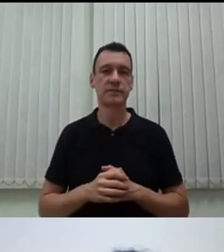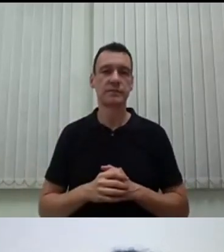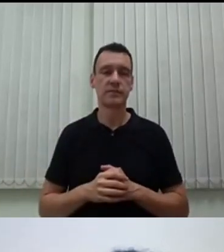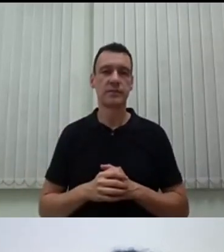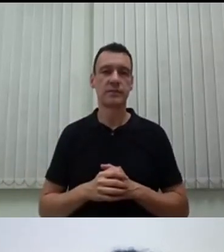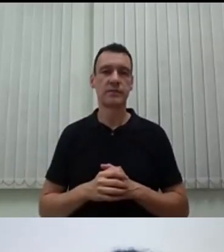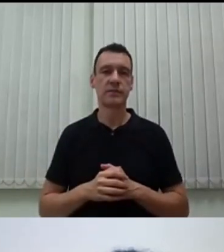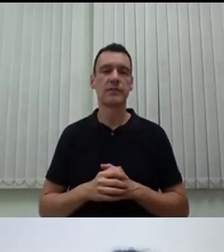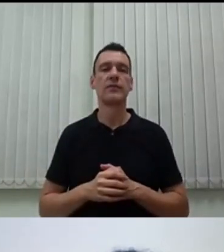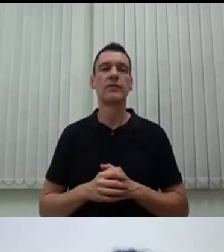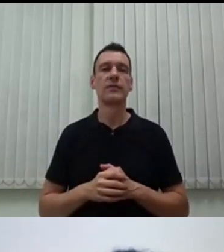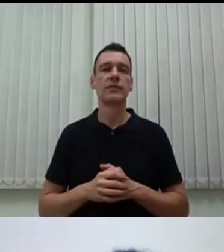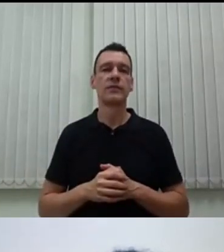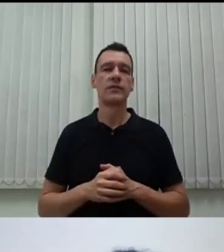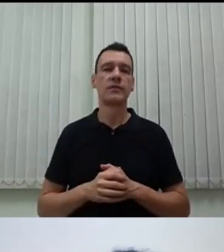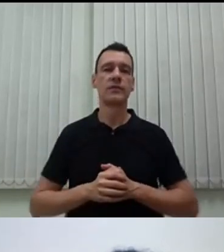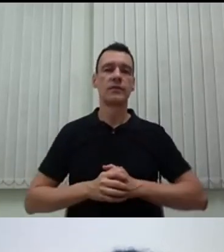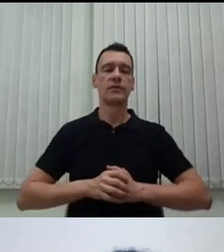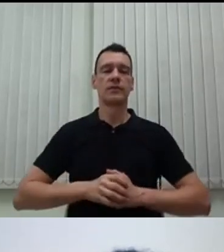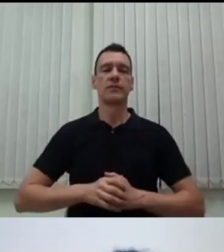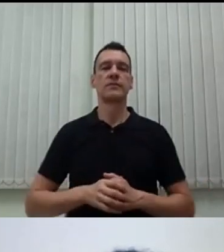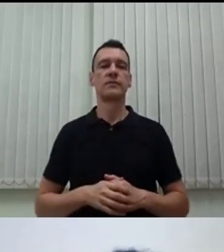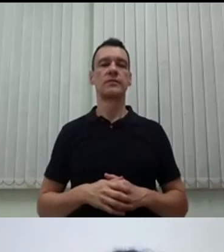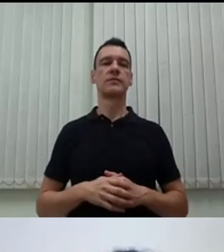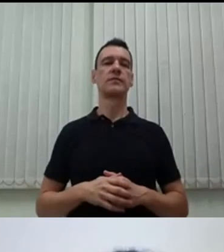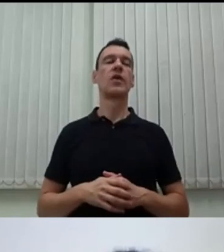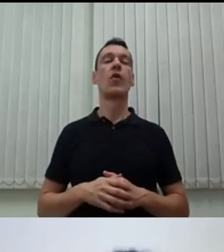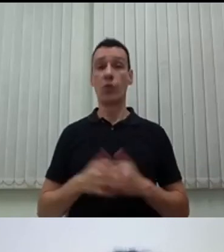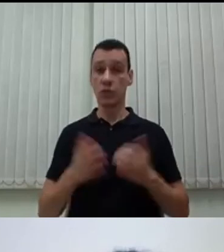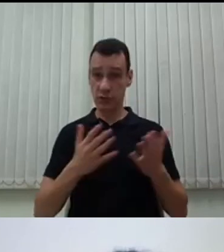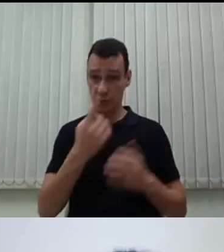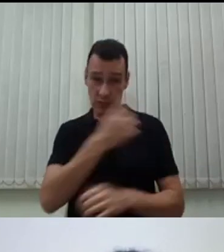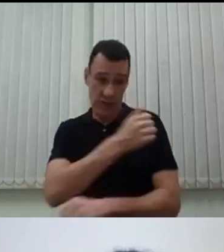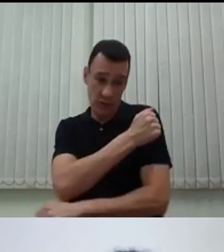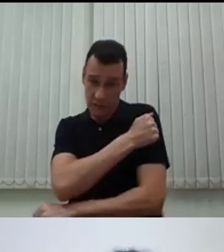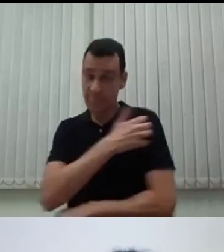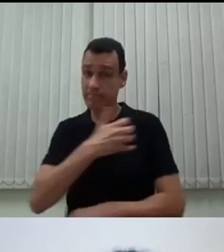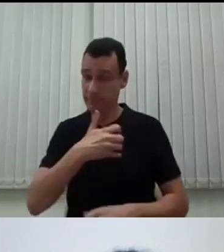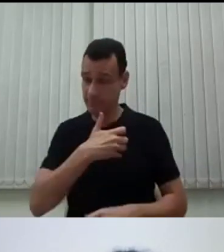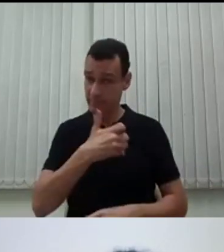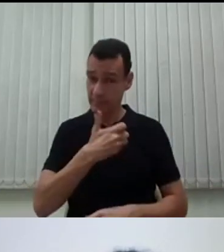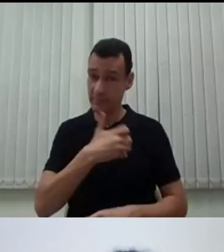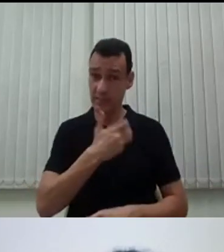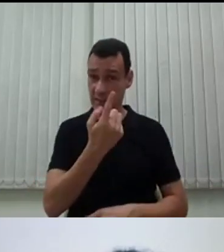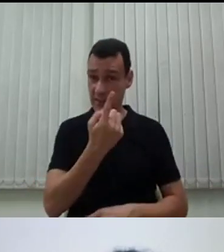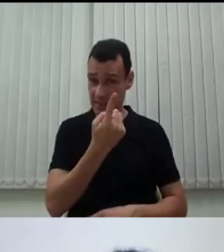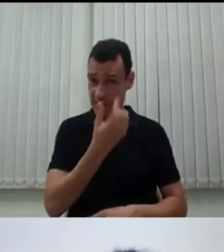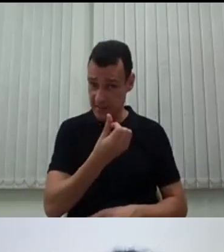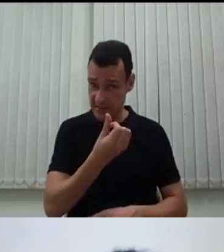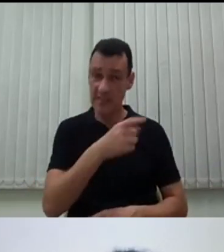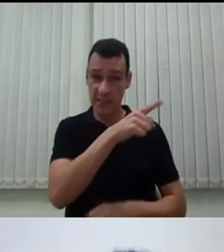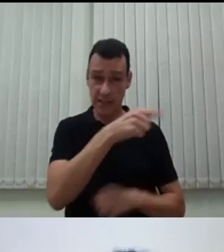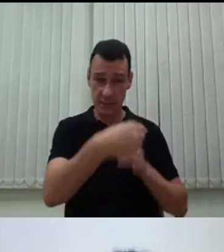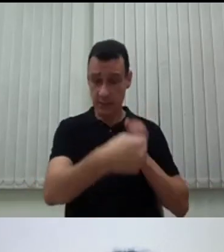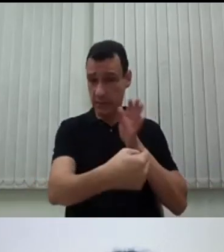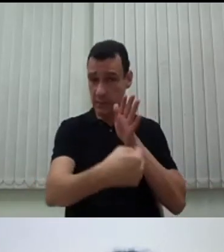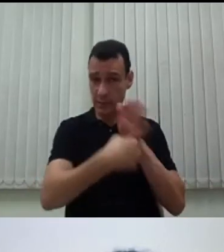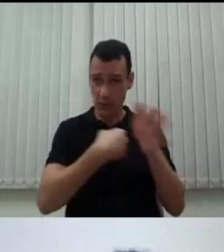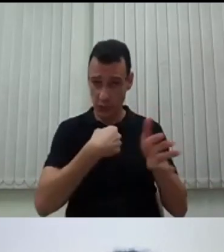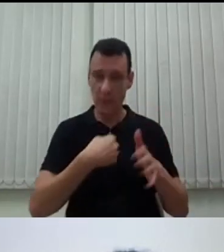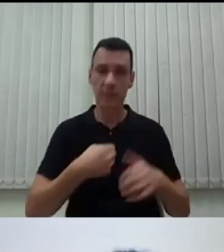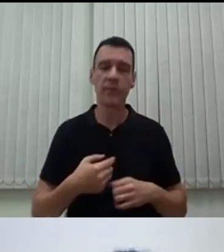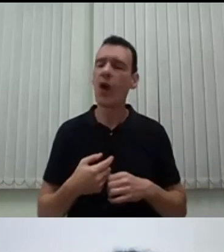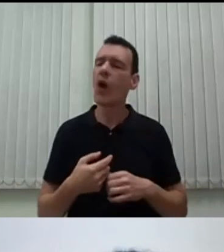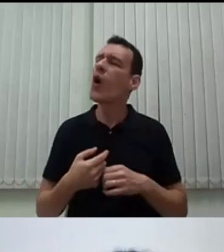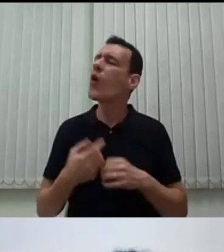uma pergunta de um educando de 16 anos com a seguinte questão: como podemos acabar com o